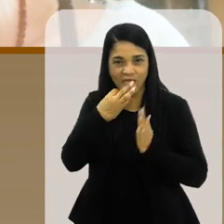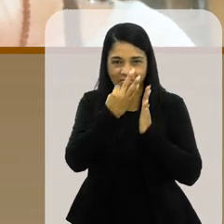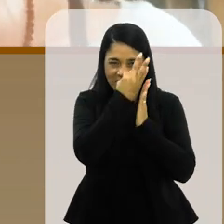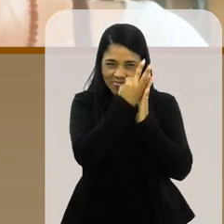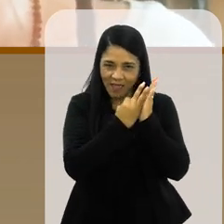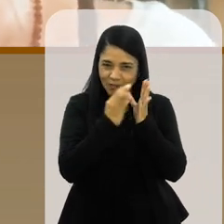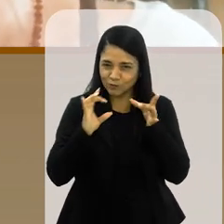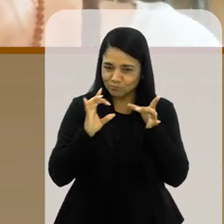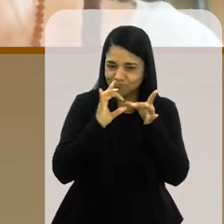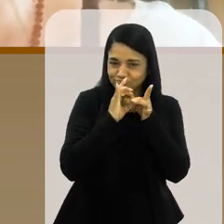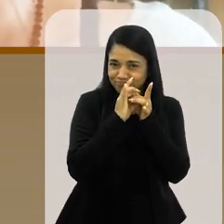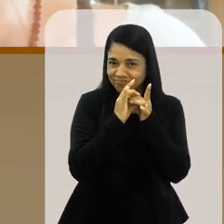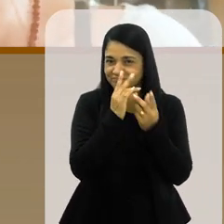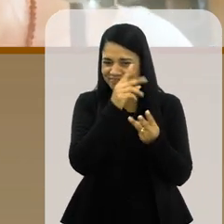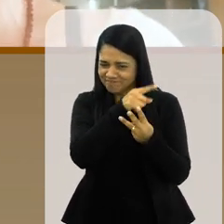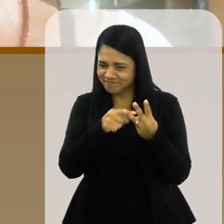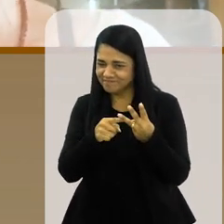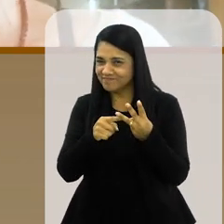de leitura